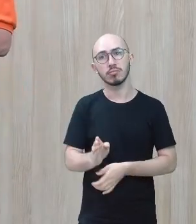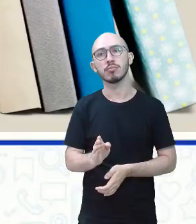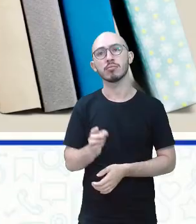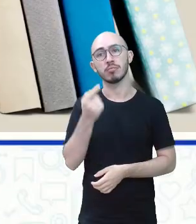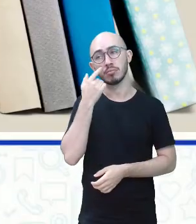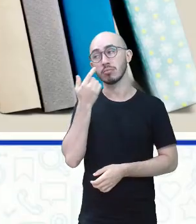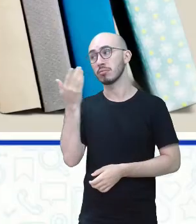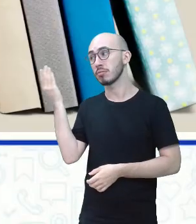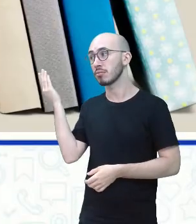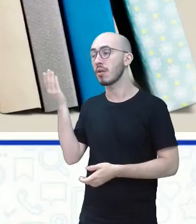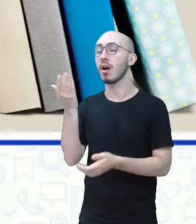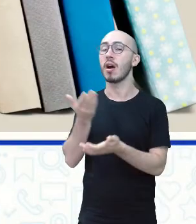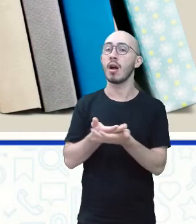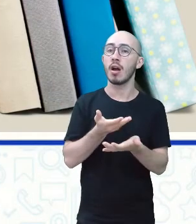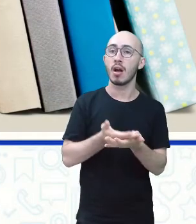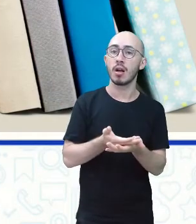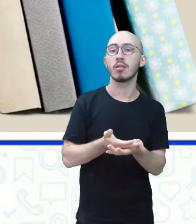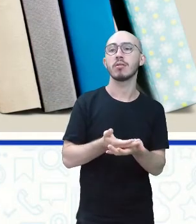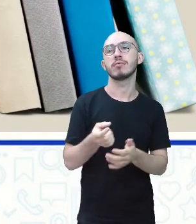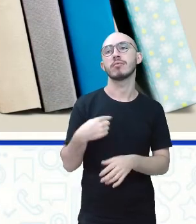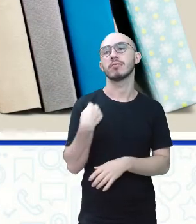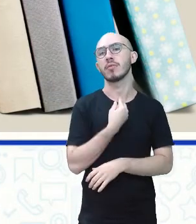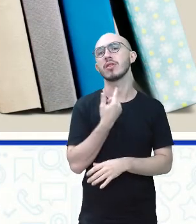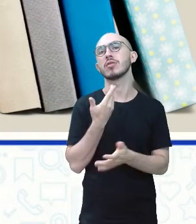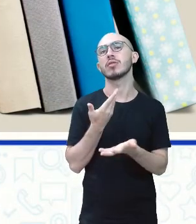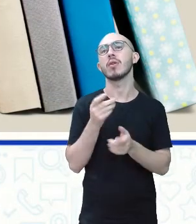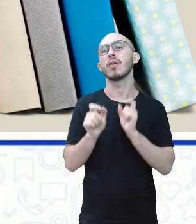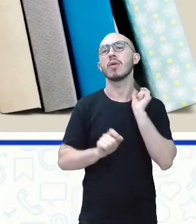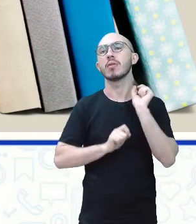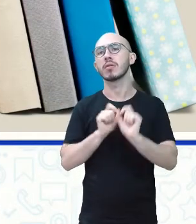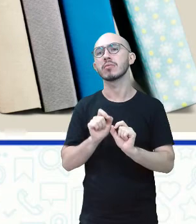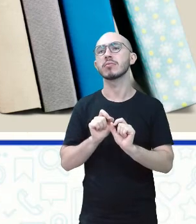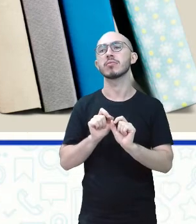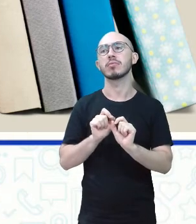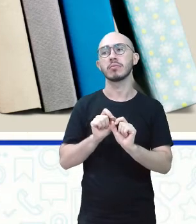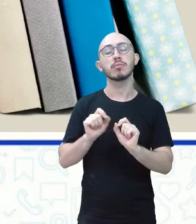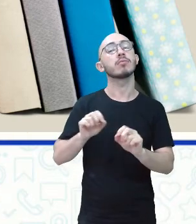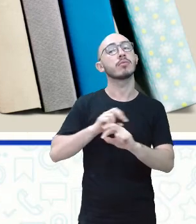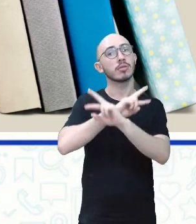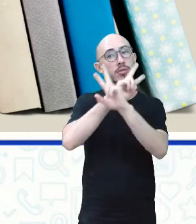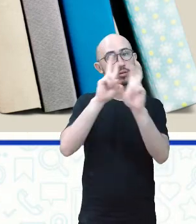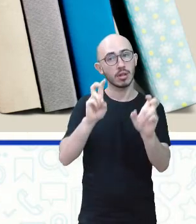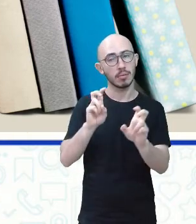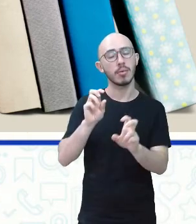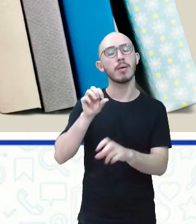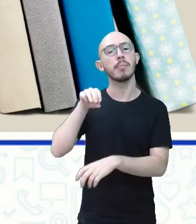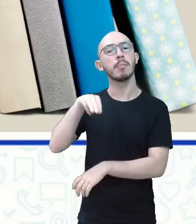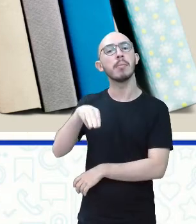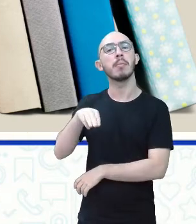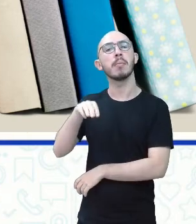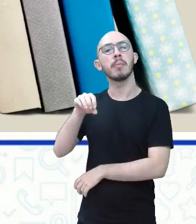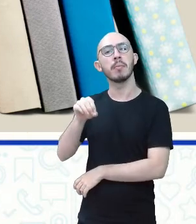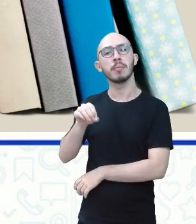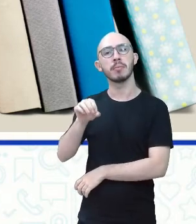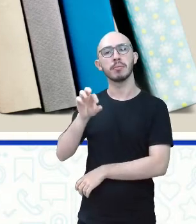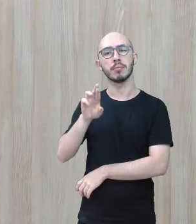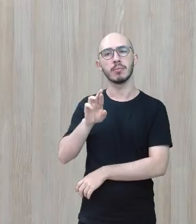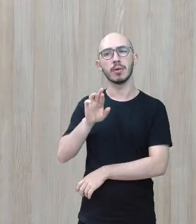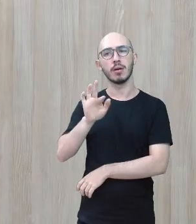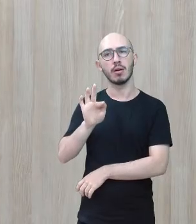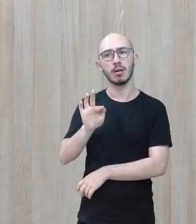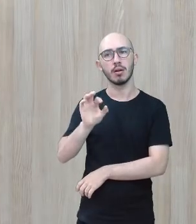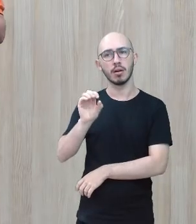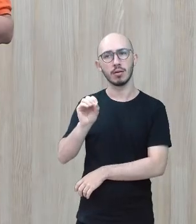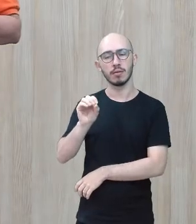Nesta aula, nós vamos estudar um pouco sobre morfossintaxe. E